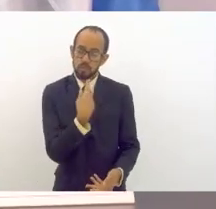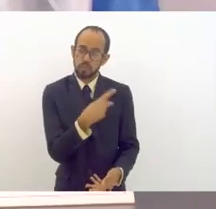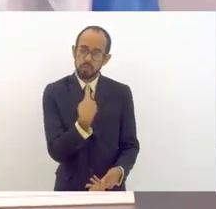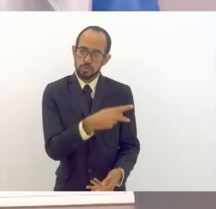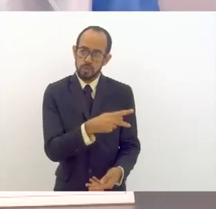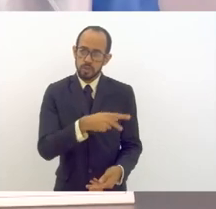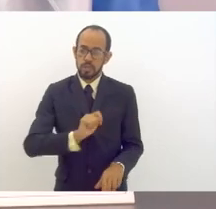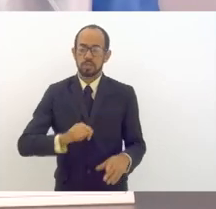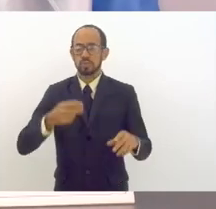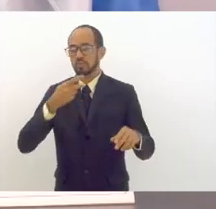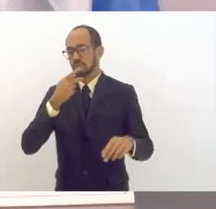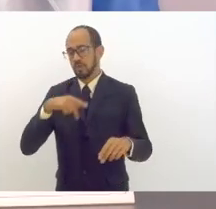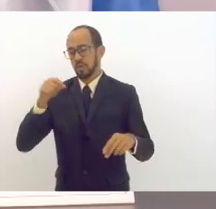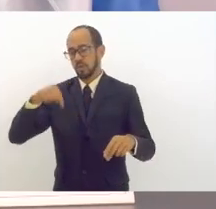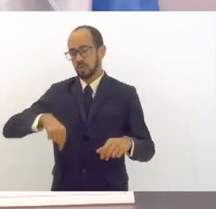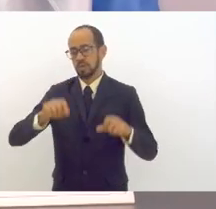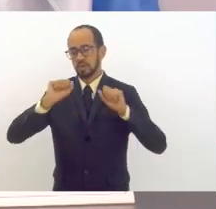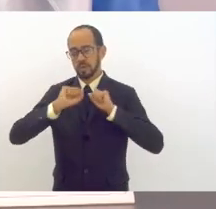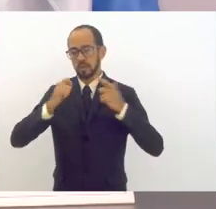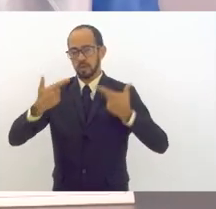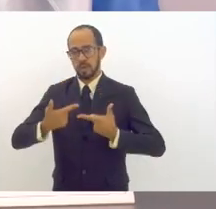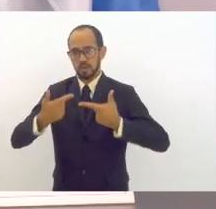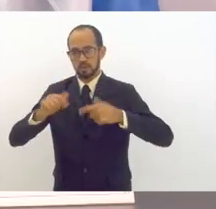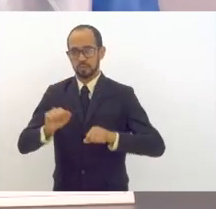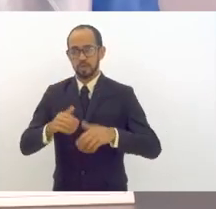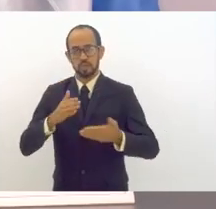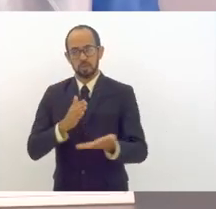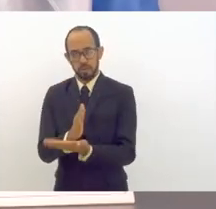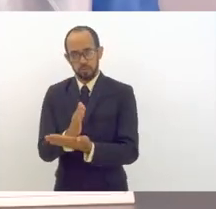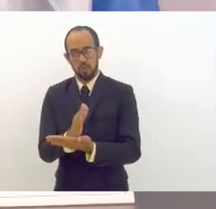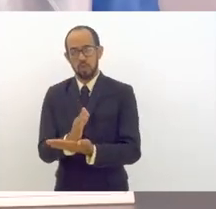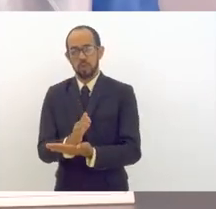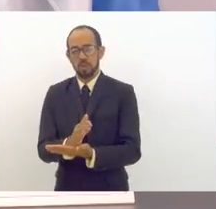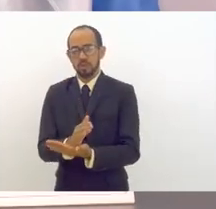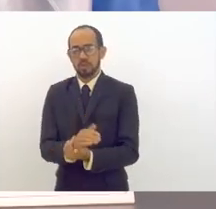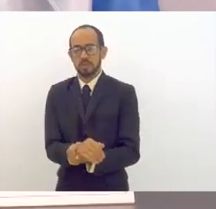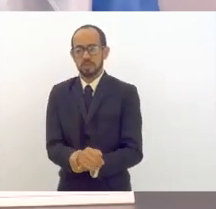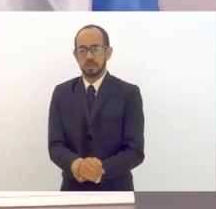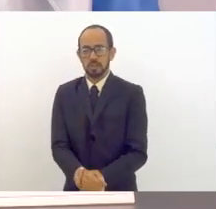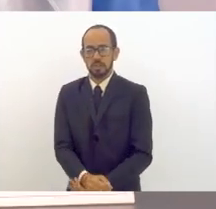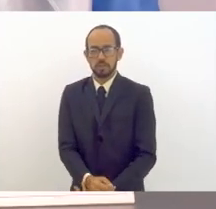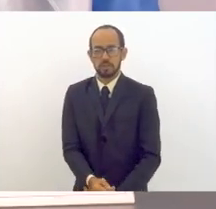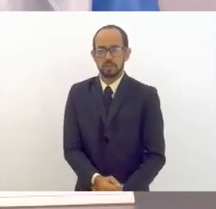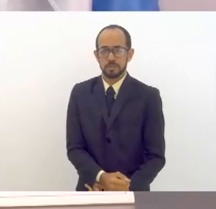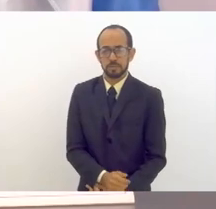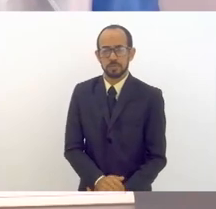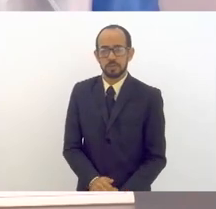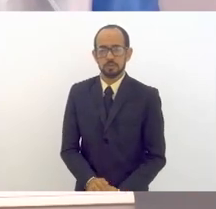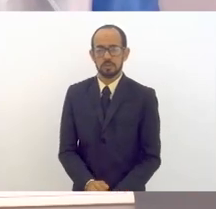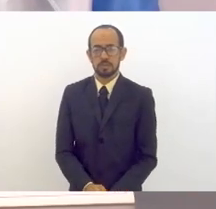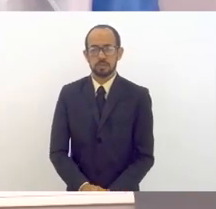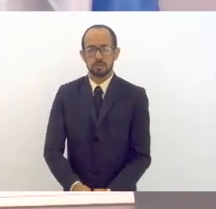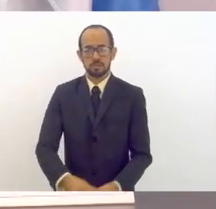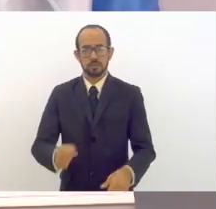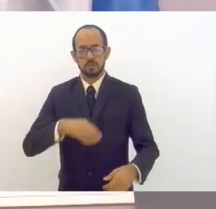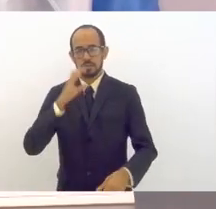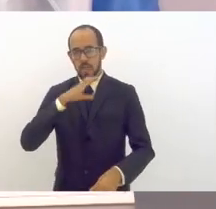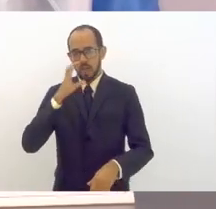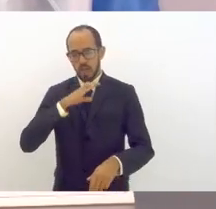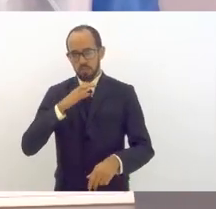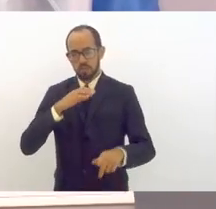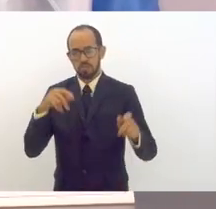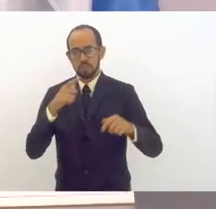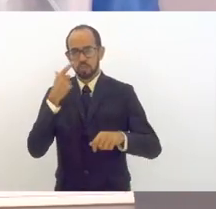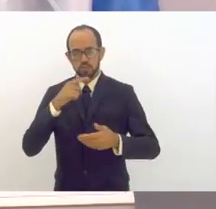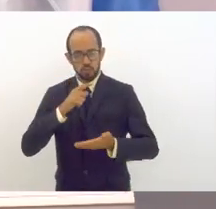da Assembleia Legislativa, aprovou e está em vigor. E é importante que haja um planejamento o mais rápido possível para que a gente